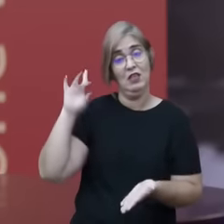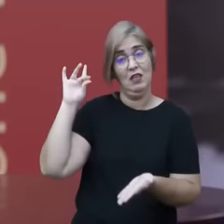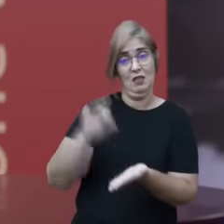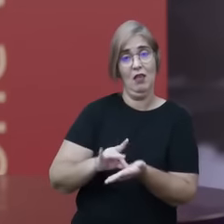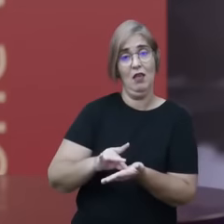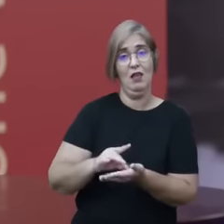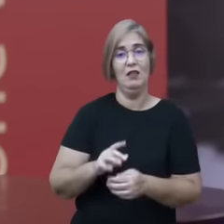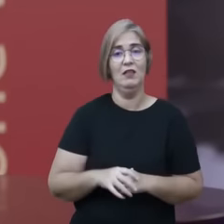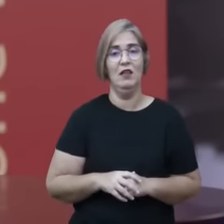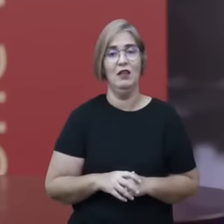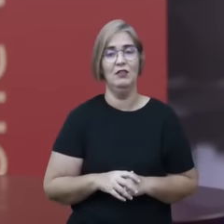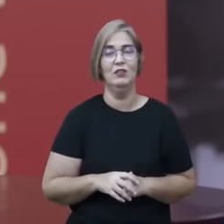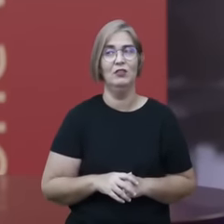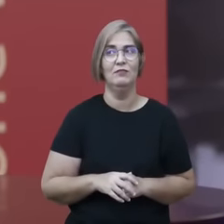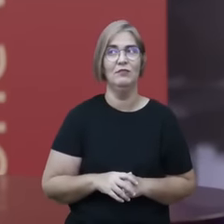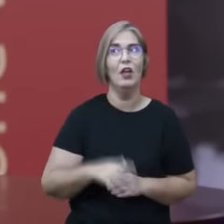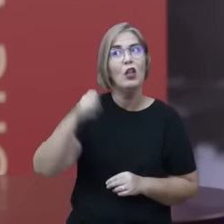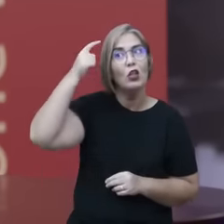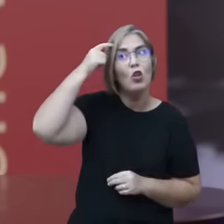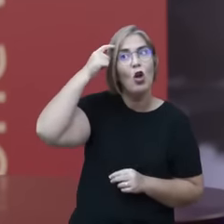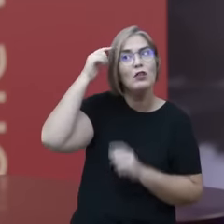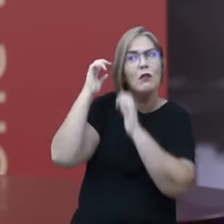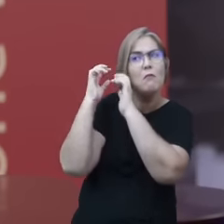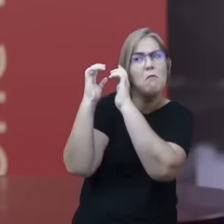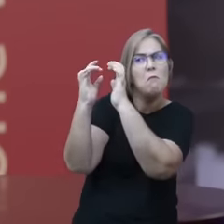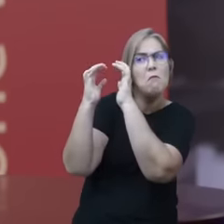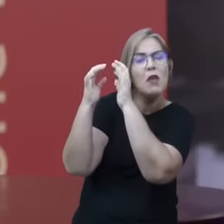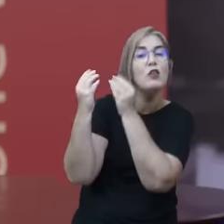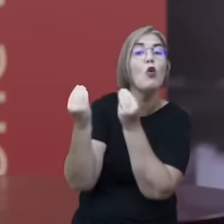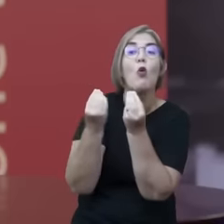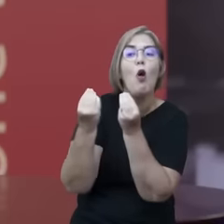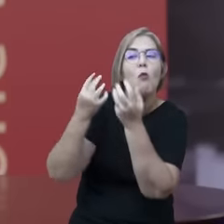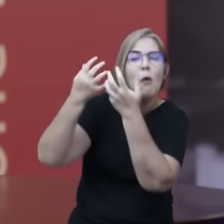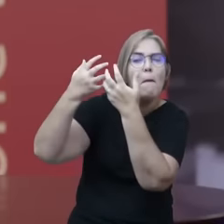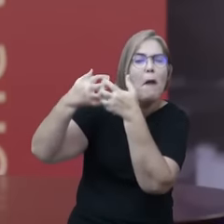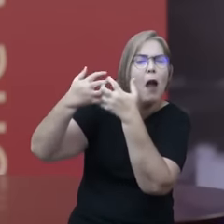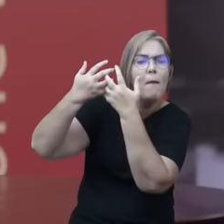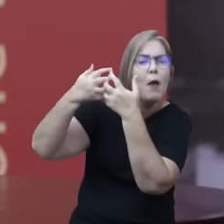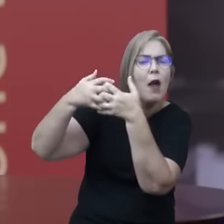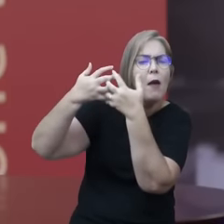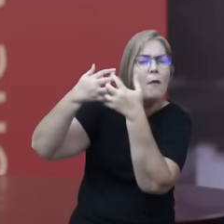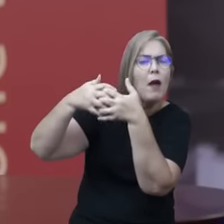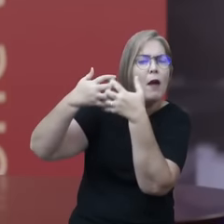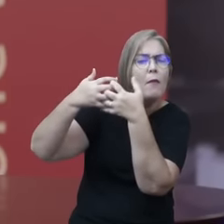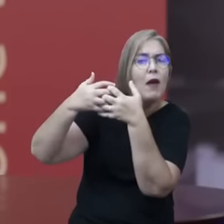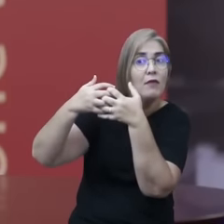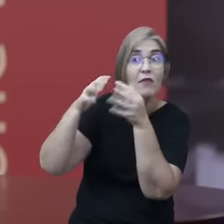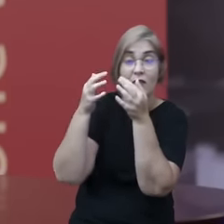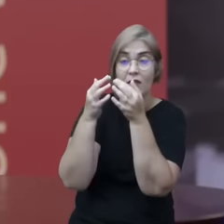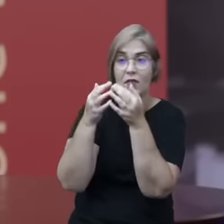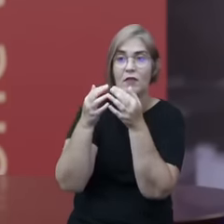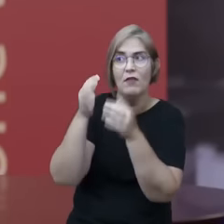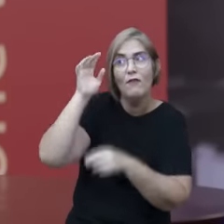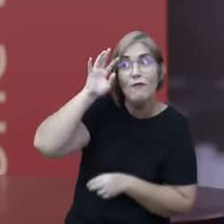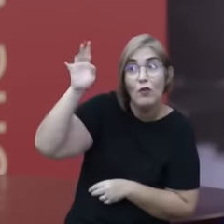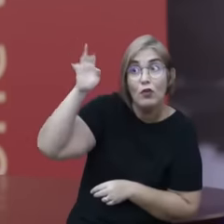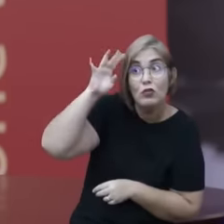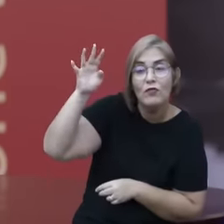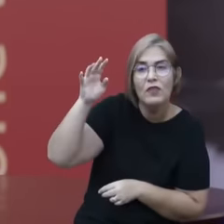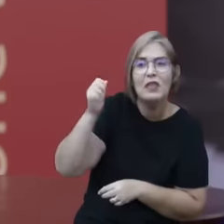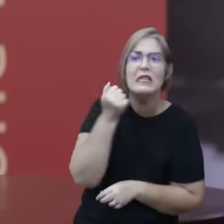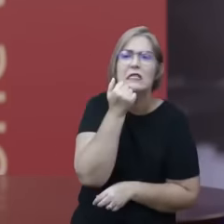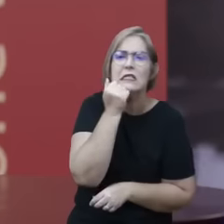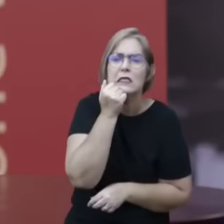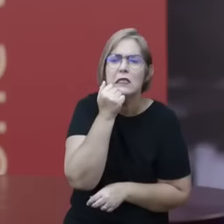o que que faz a nossa mente? A nossa mente permanentemente e a filosofia e a ciência está permanentemente buscando